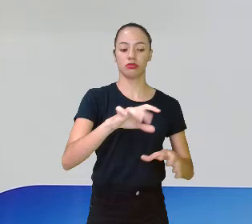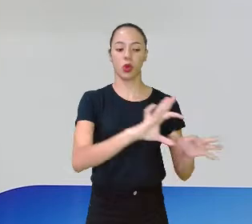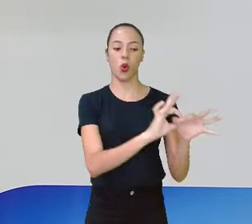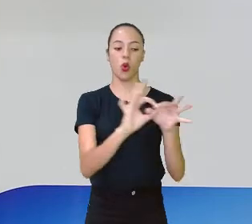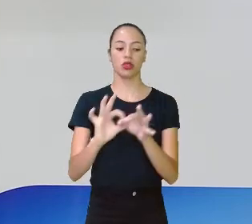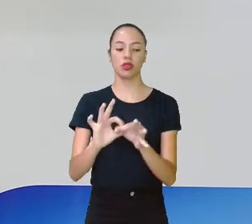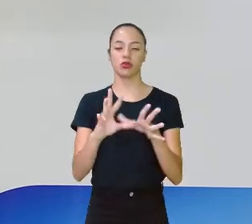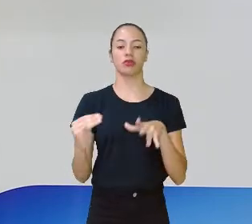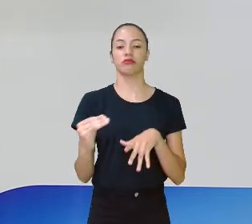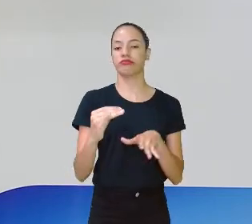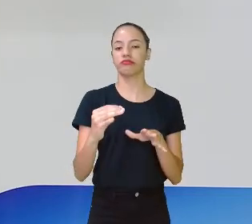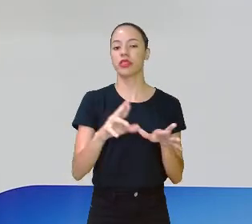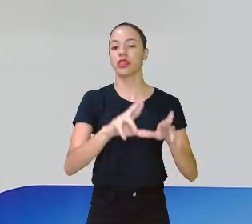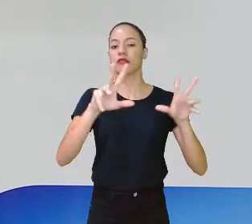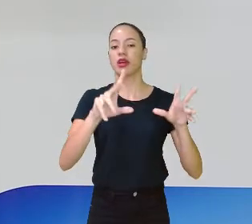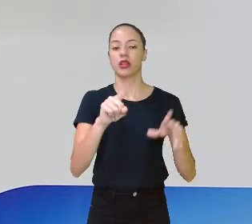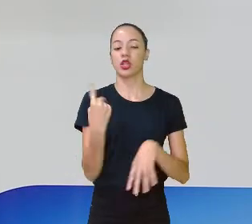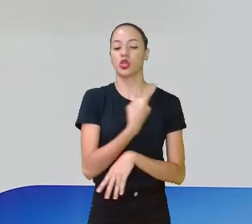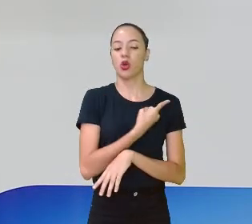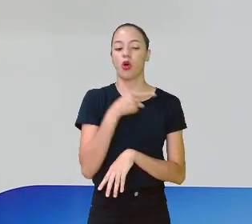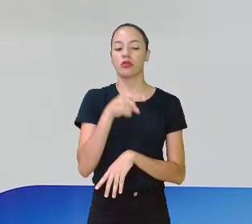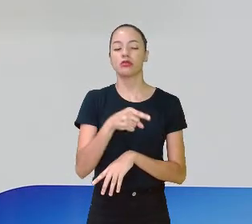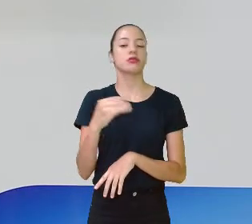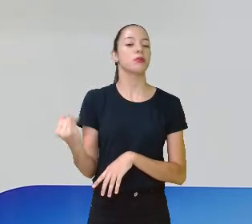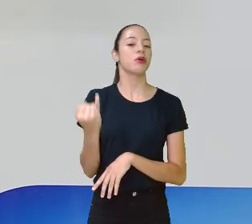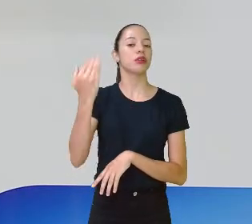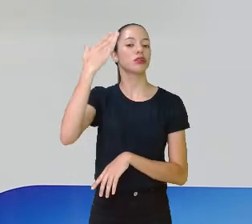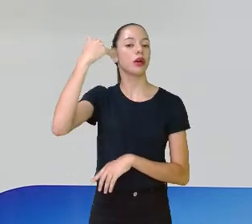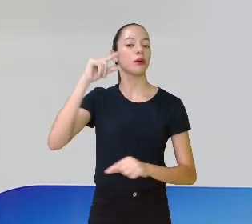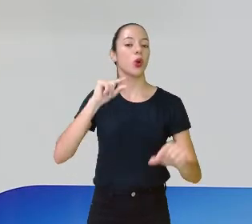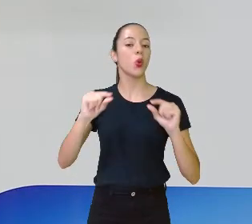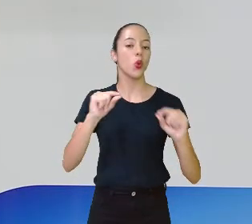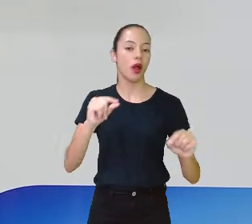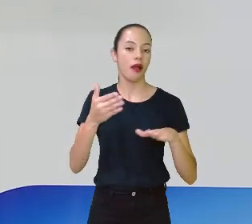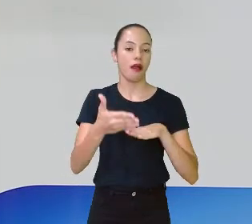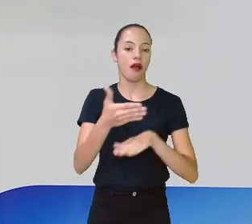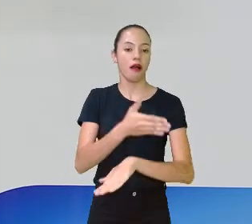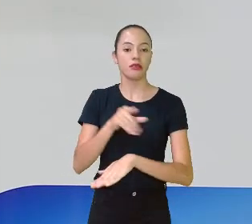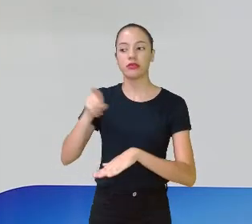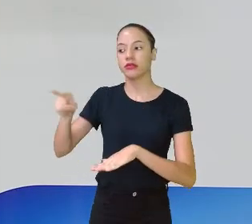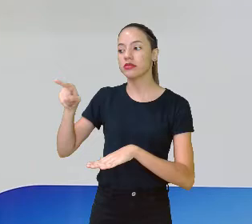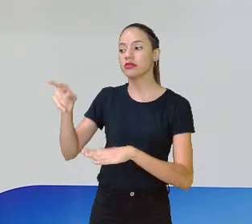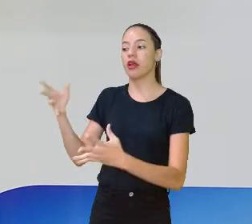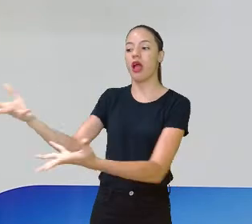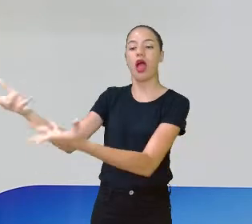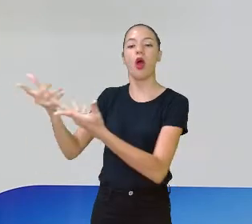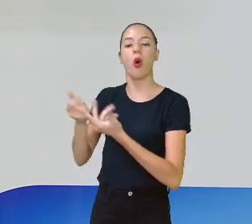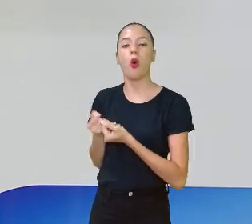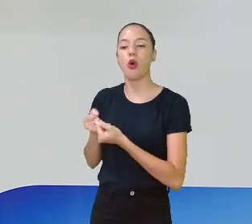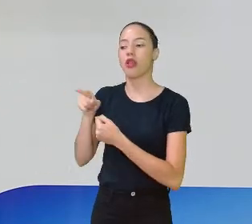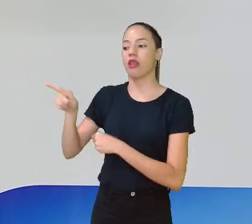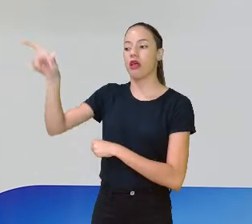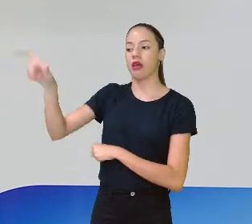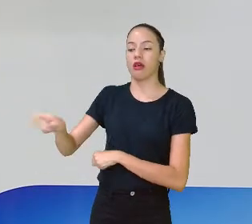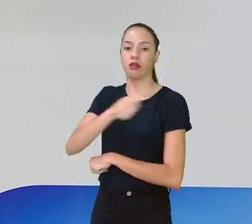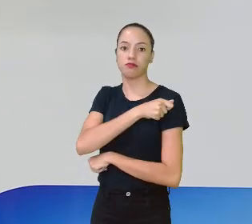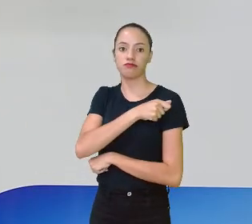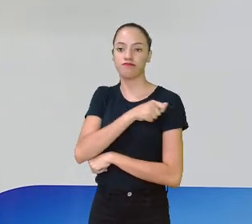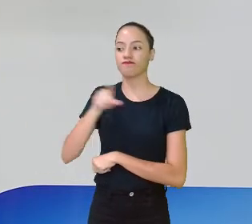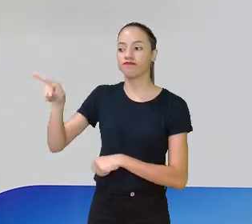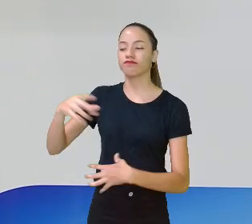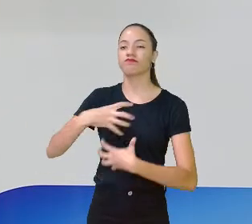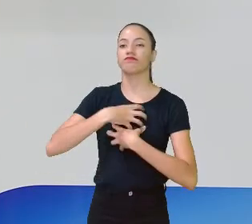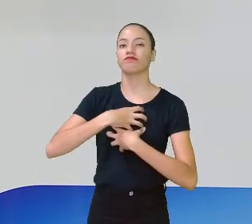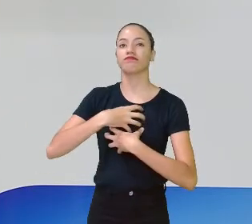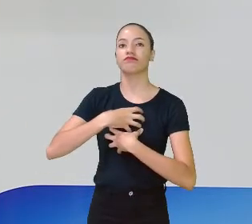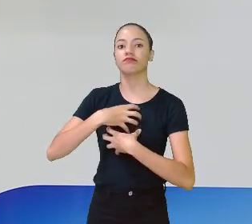podemos considerar para fazer valer a inclusão e que ele tenha aquele sentimento